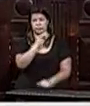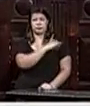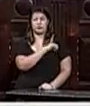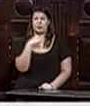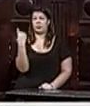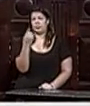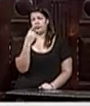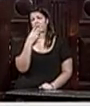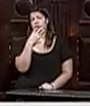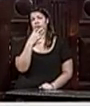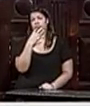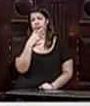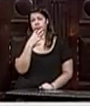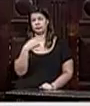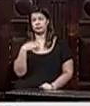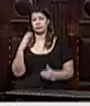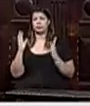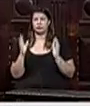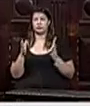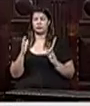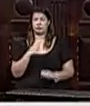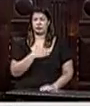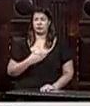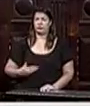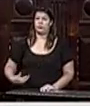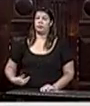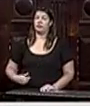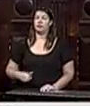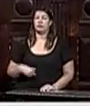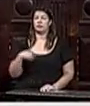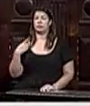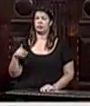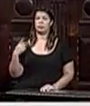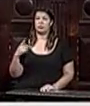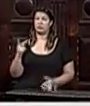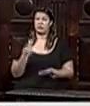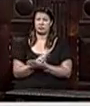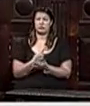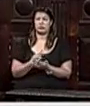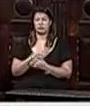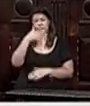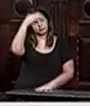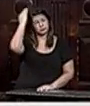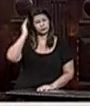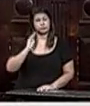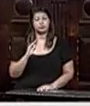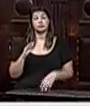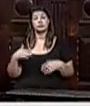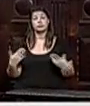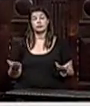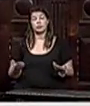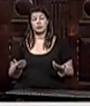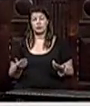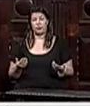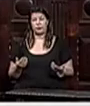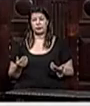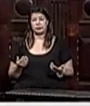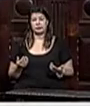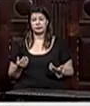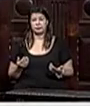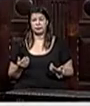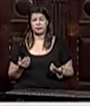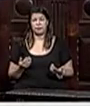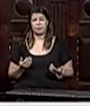sabem, do governo absolutamente impopular e ilegítimo de Michel Temer, mas